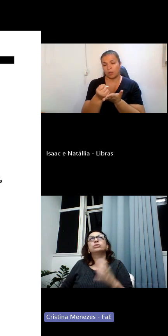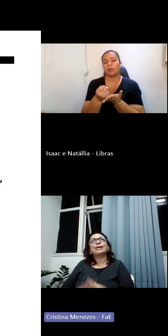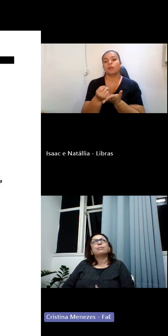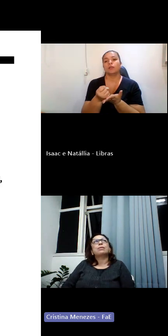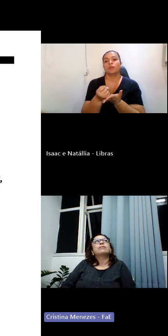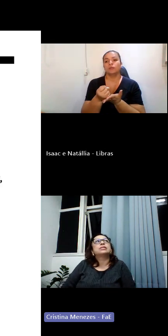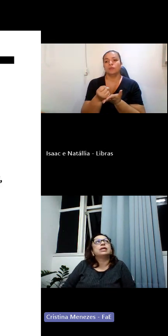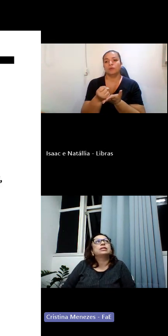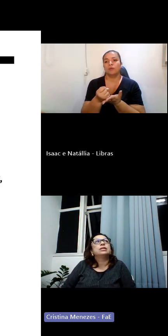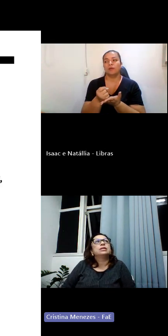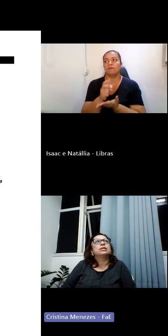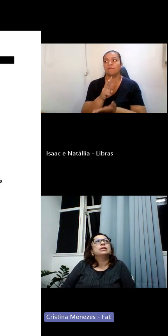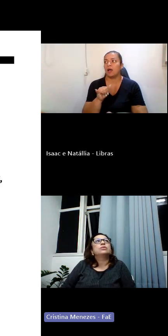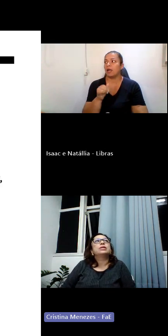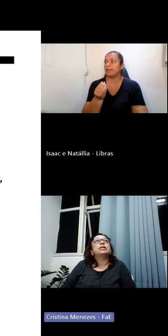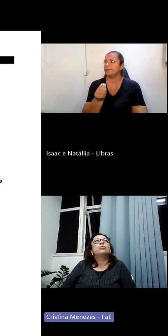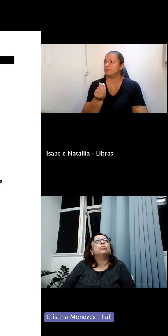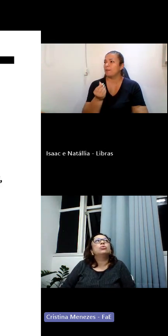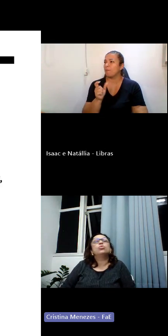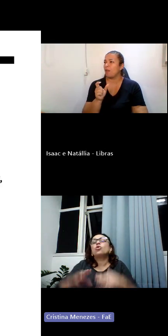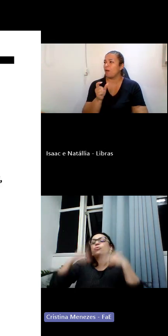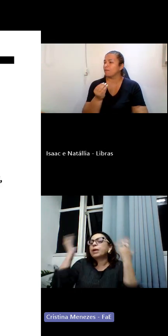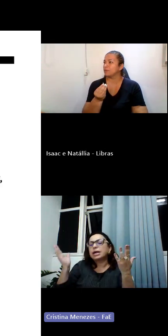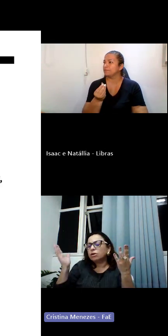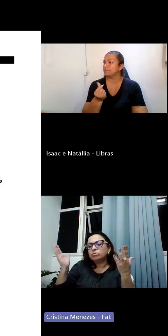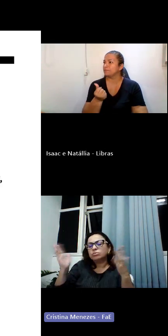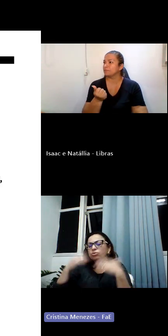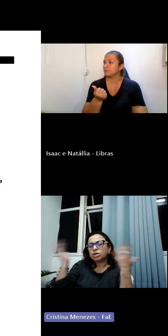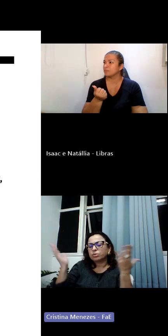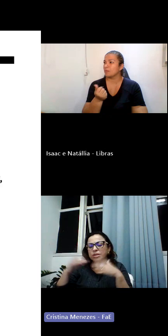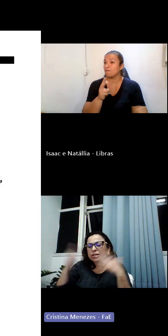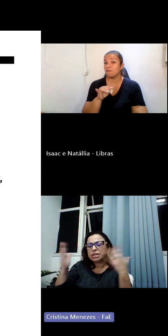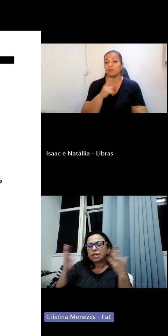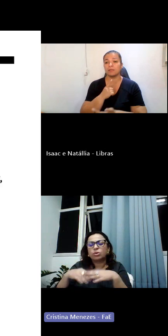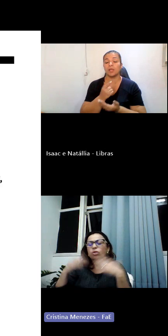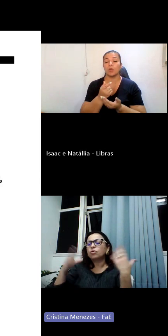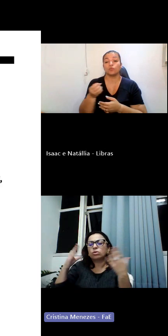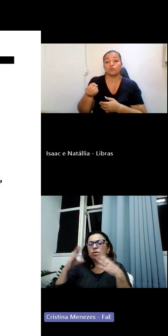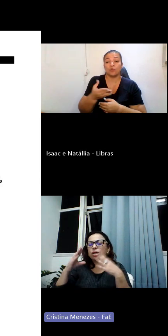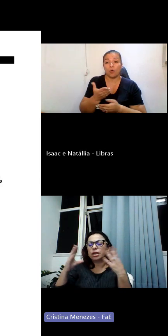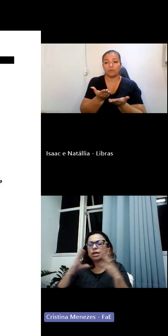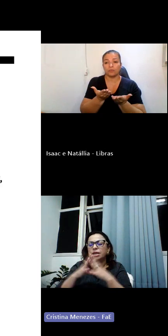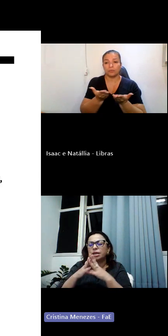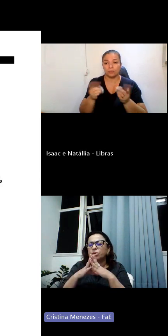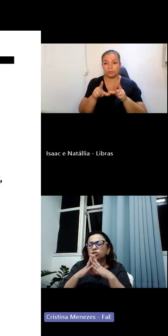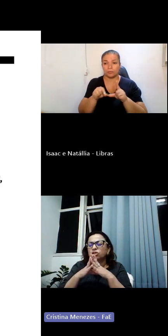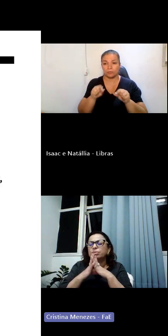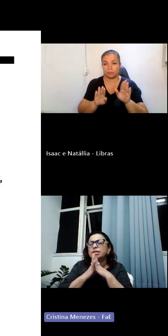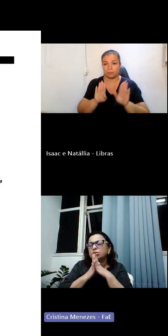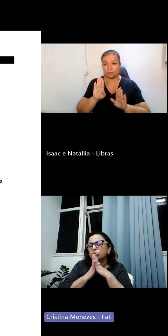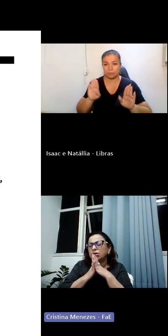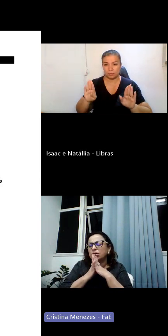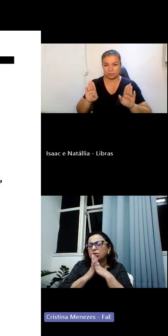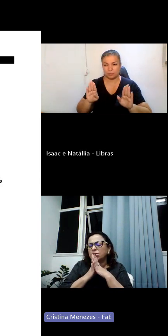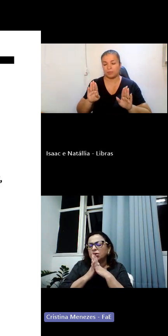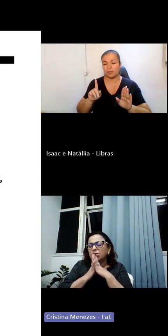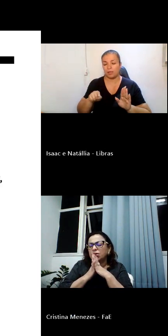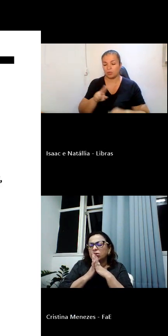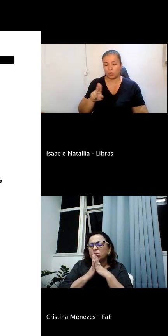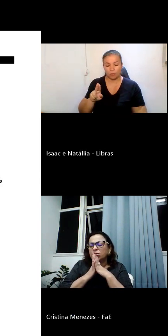deixa eu usar aqui a palavra certa. Então, vai ter um novo pregão, digamos assim, né? Uma nova... como é que chama isso?